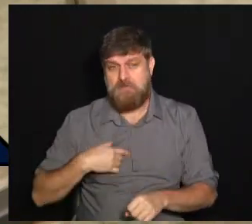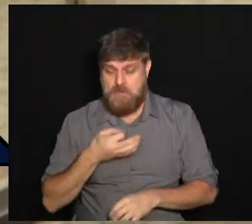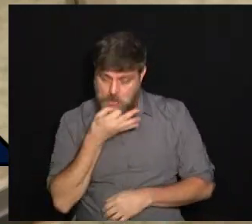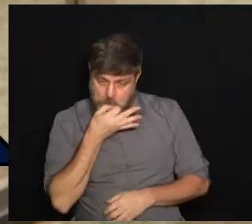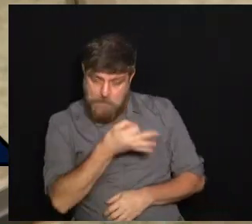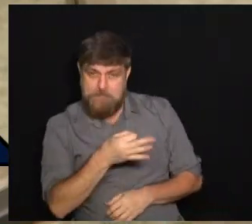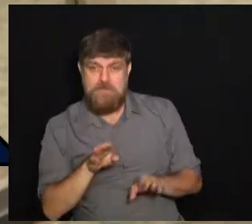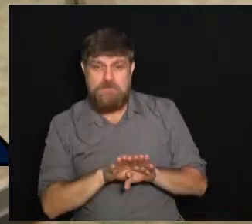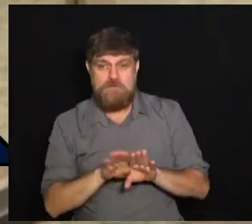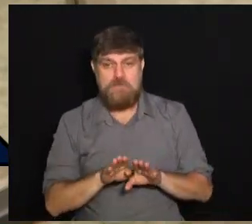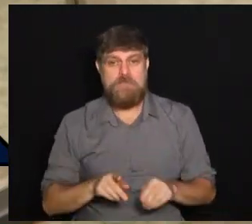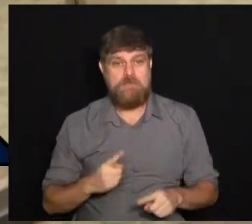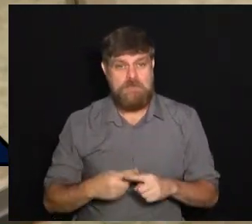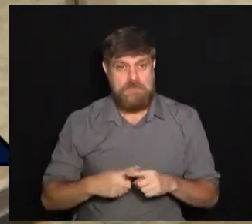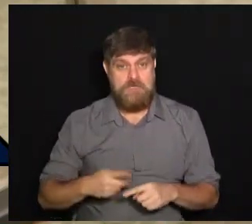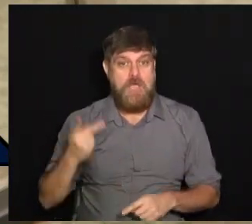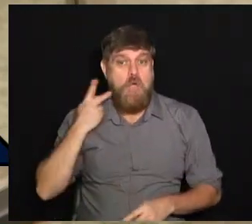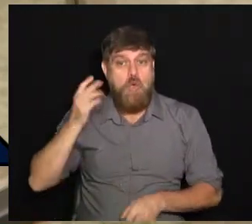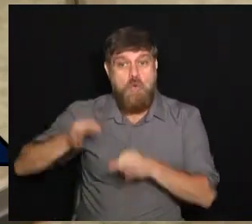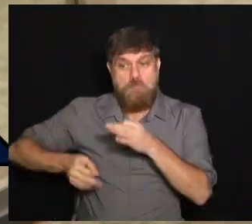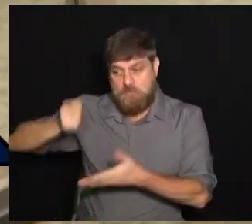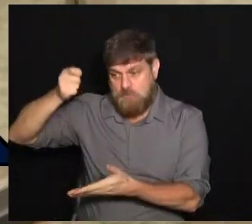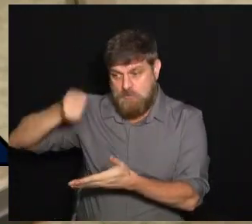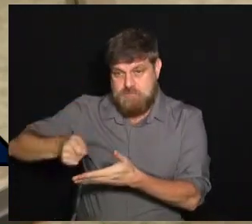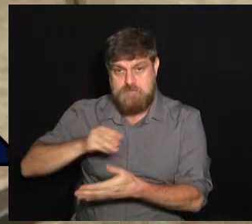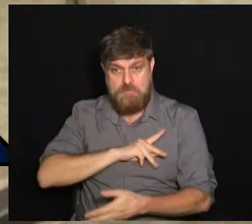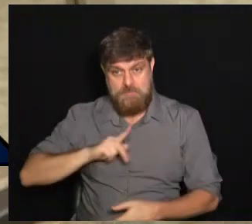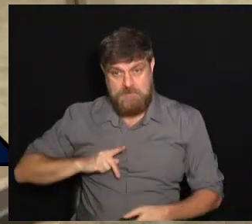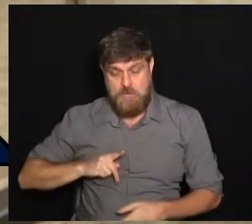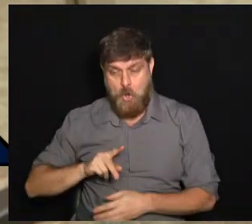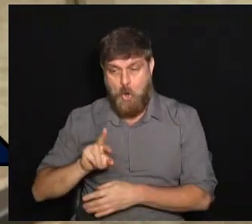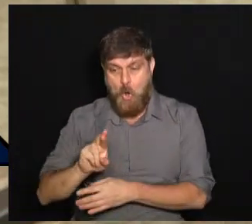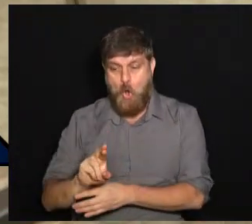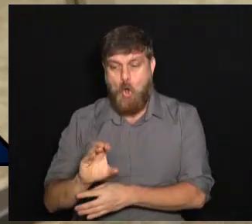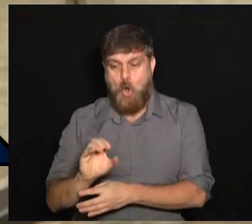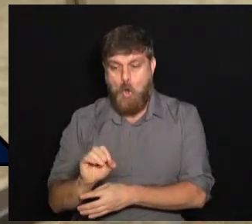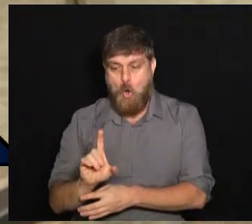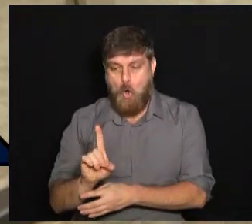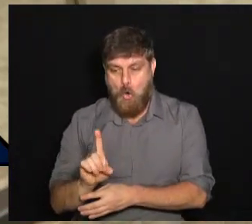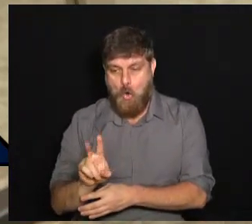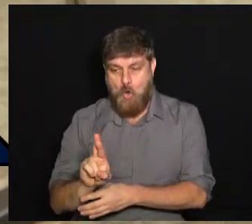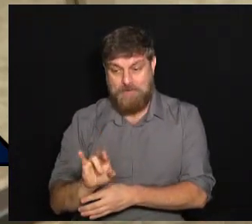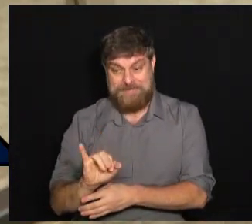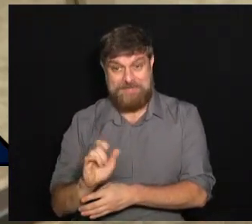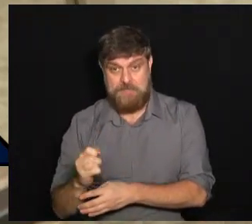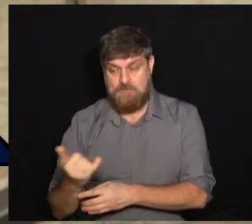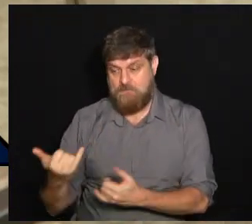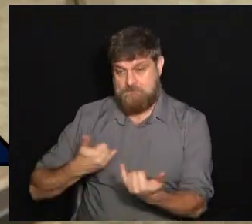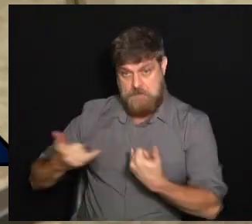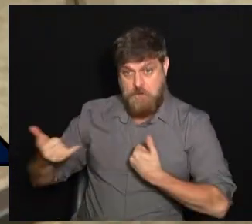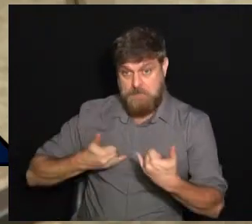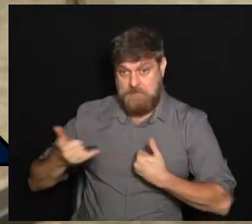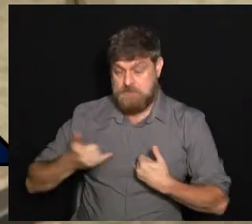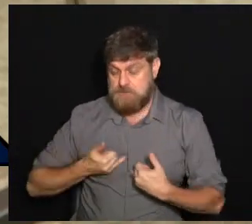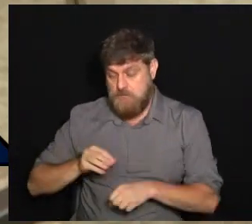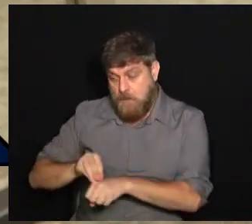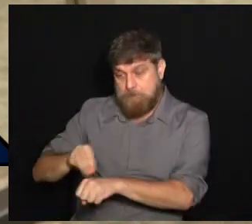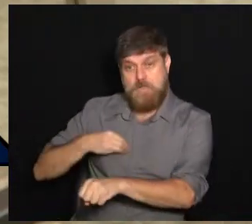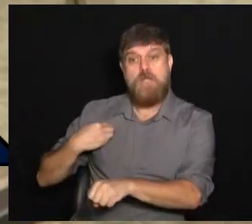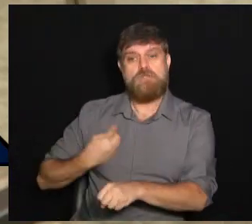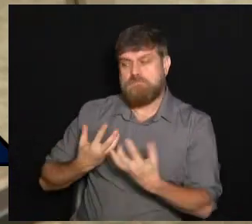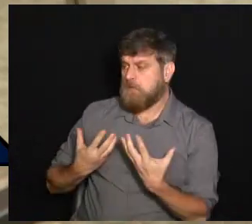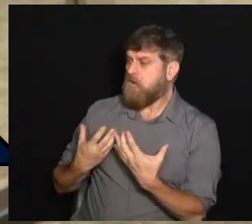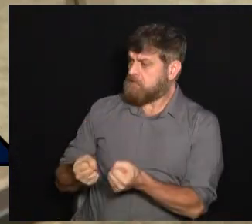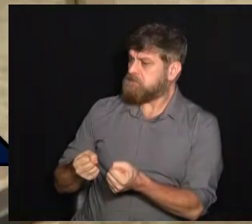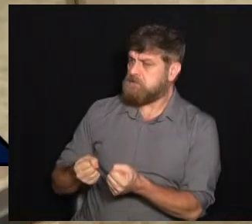sugestão, acatando uma sugestão do promotor público, o Rodrigo, que esteve aqui junto conosco, participando dessa audiência pública, nós acatamos